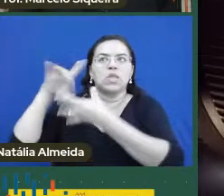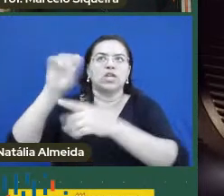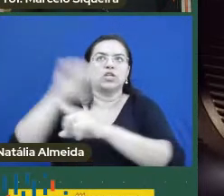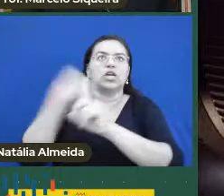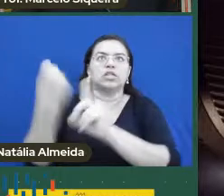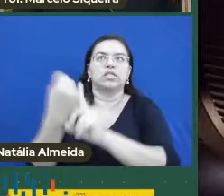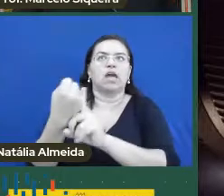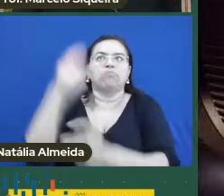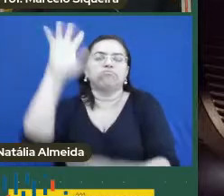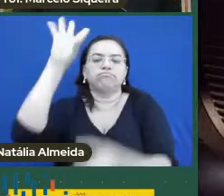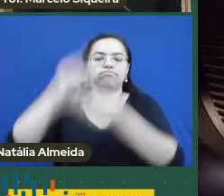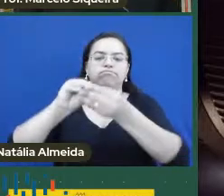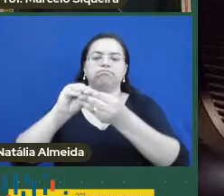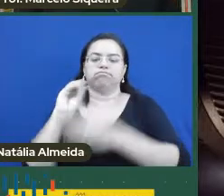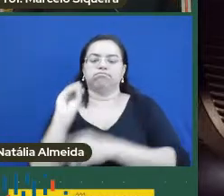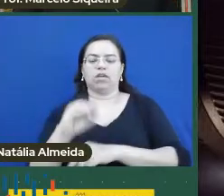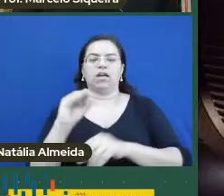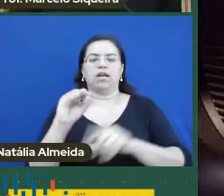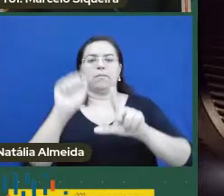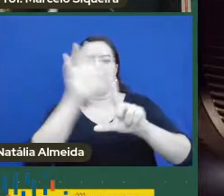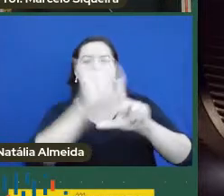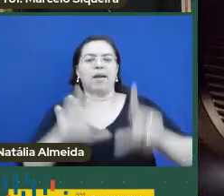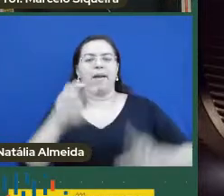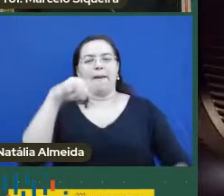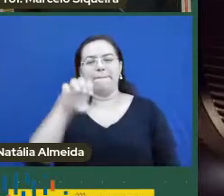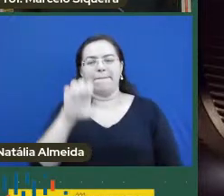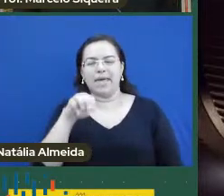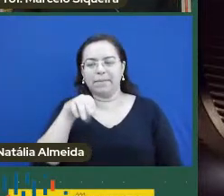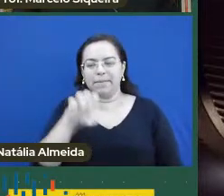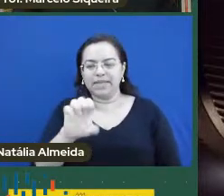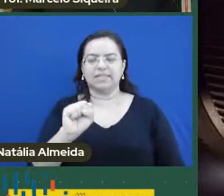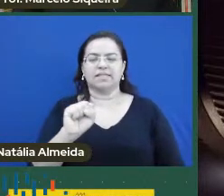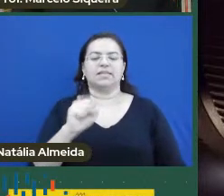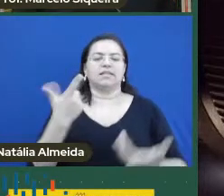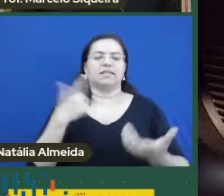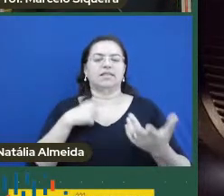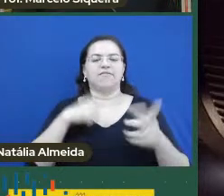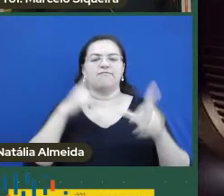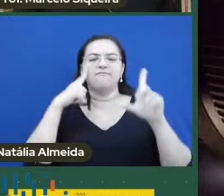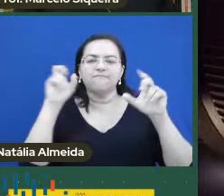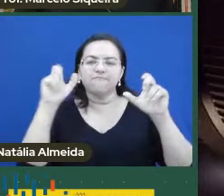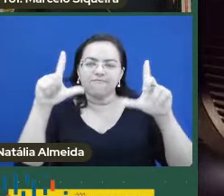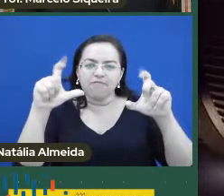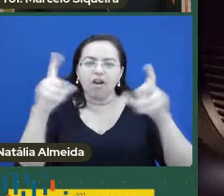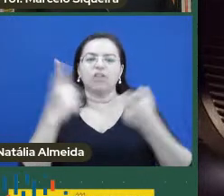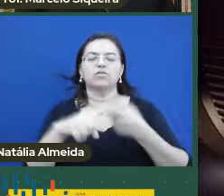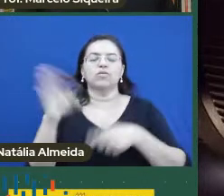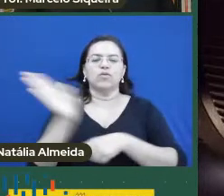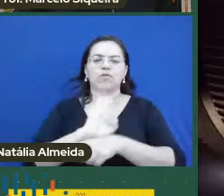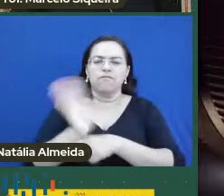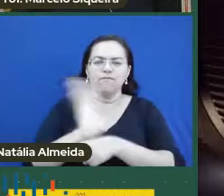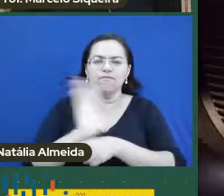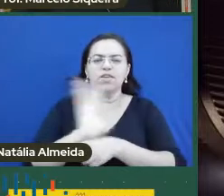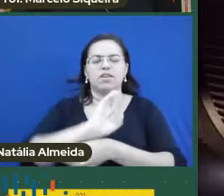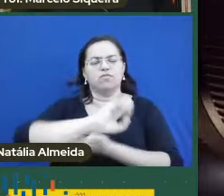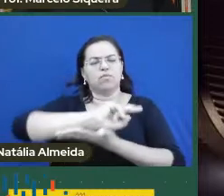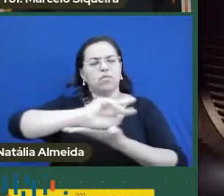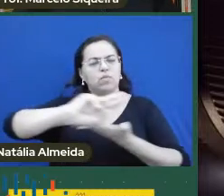Temos o tempo inteiro contato com as redes sociais, vendo vídeos, fotos. A produção hoje de imagem